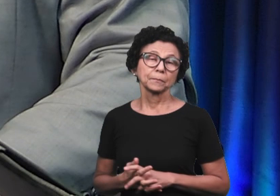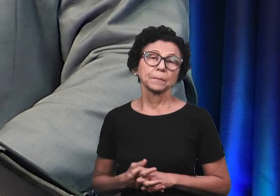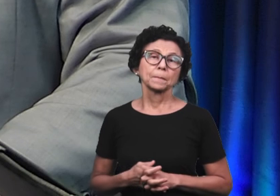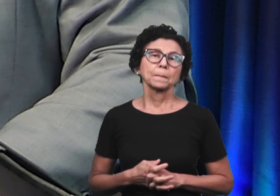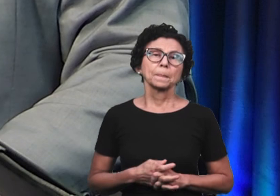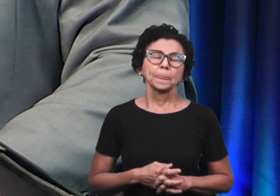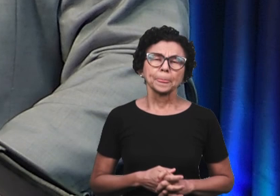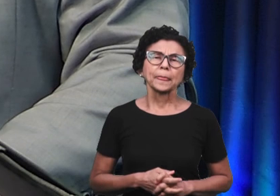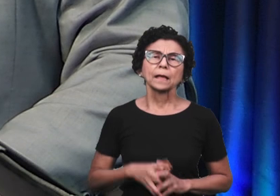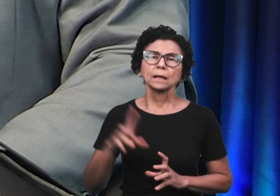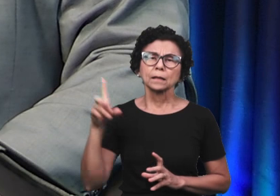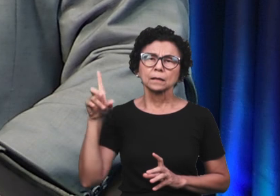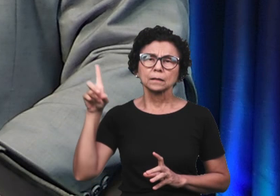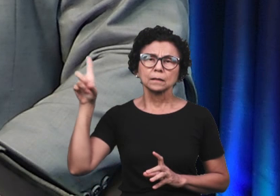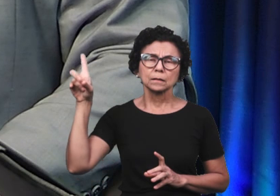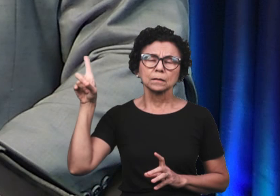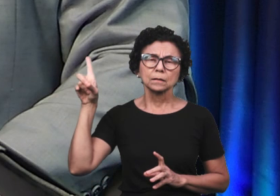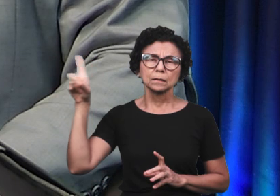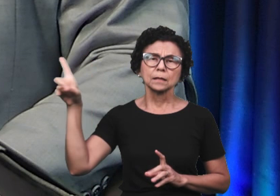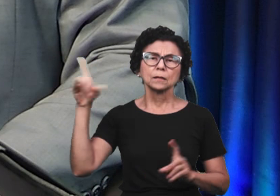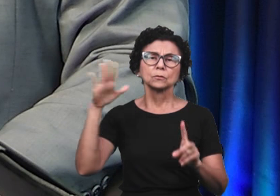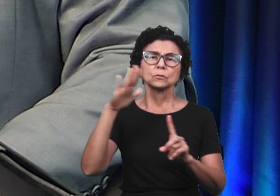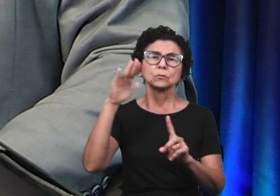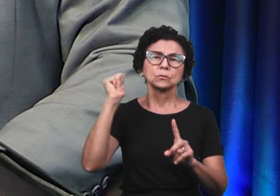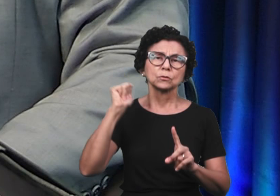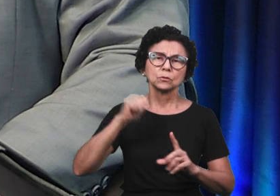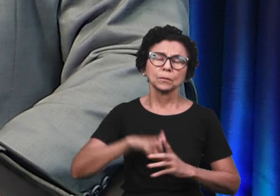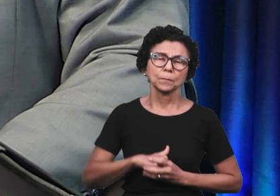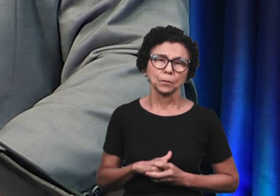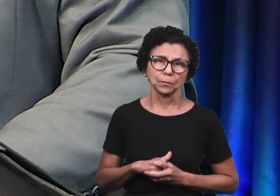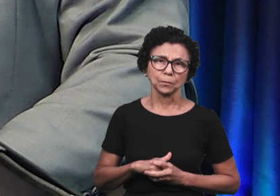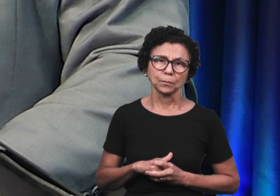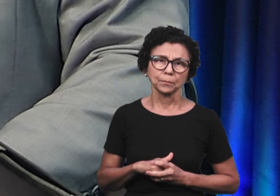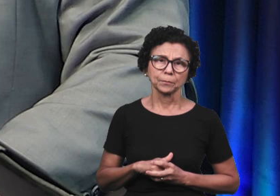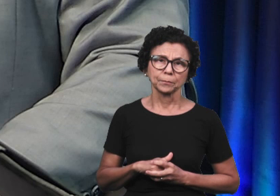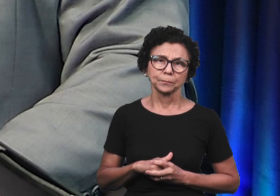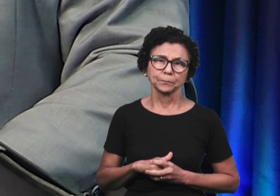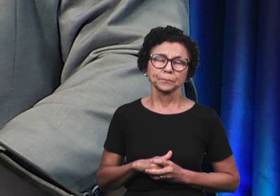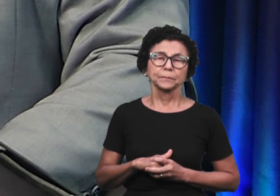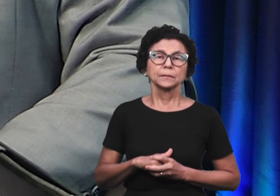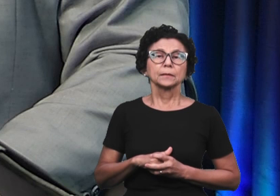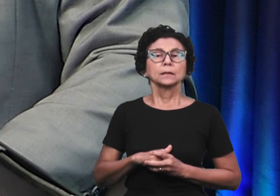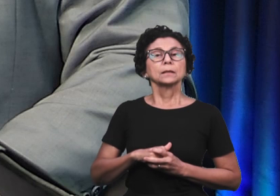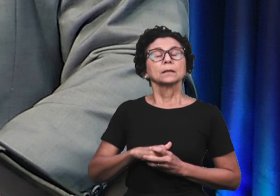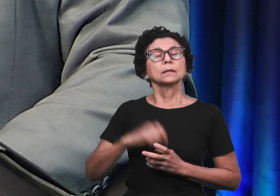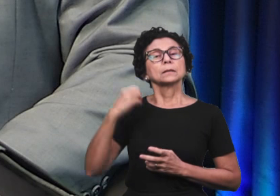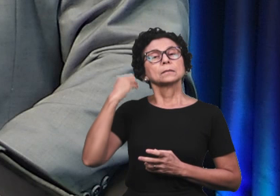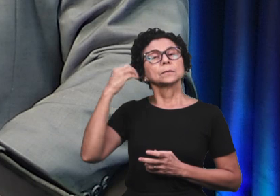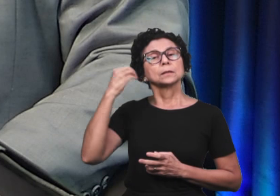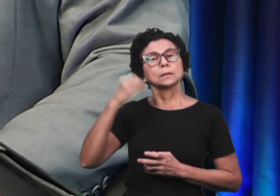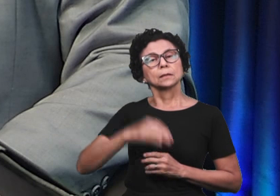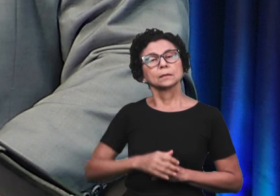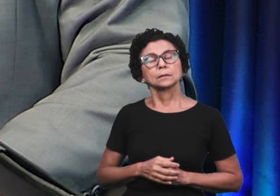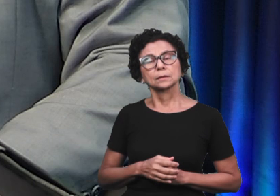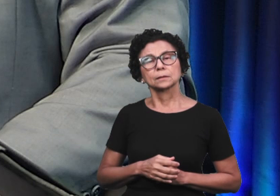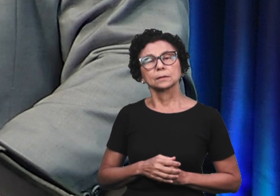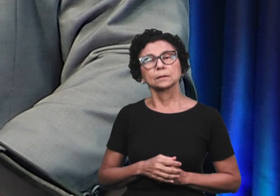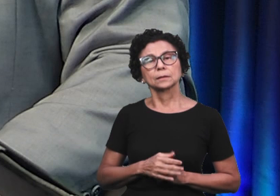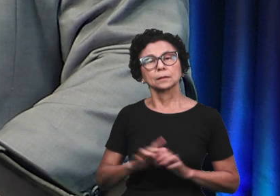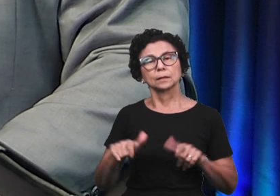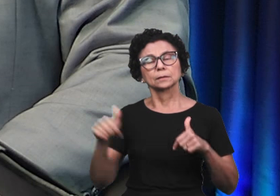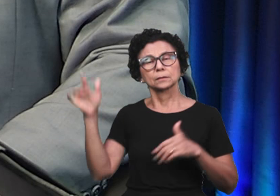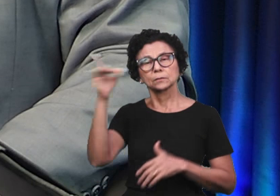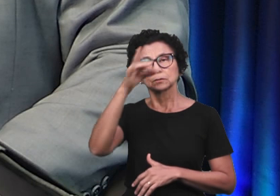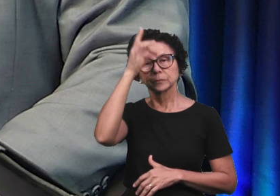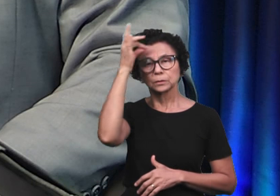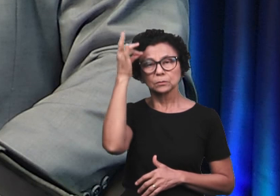mas o sustento da experiência ela vem pela palavra, pela oração, pela ação do Espírito Santo na